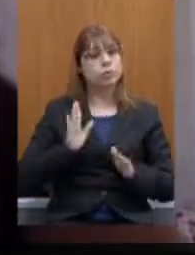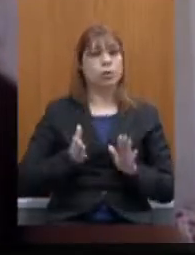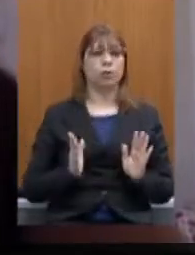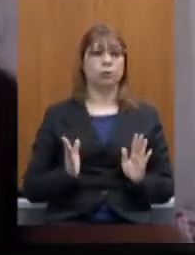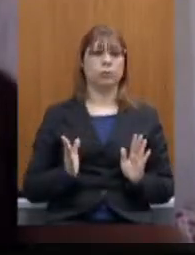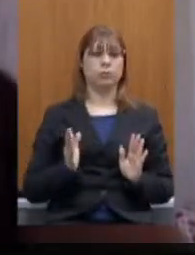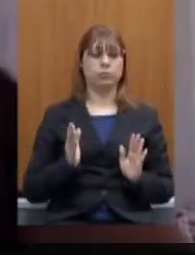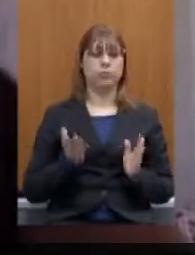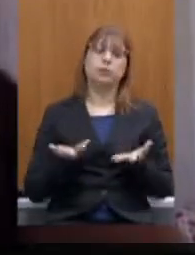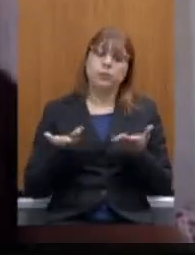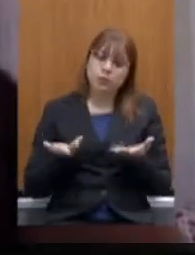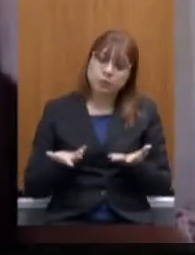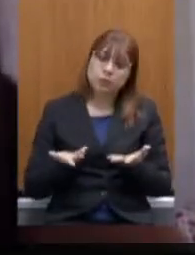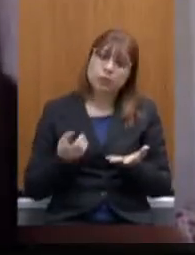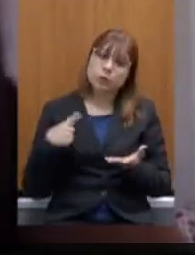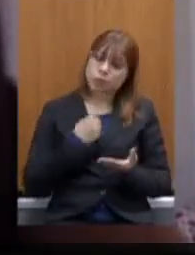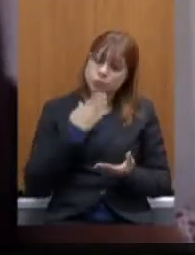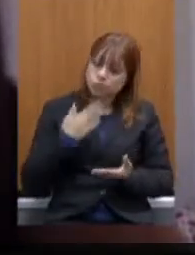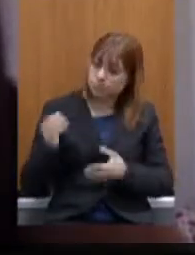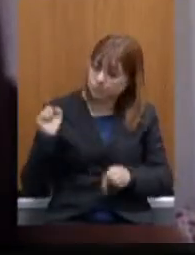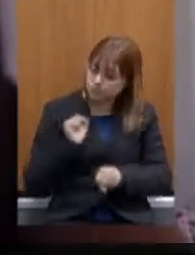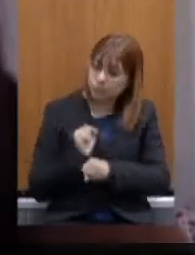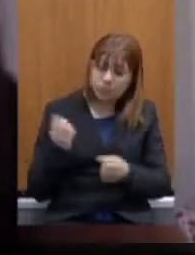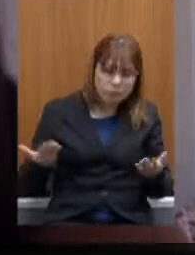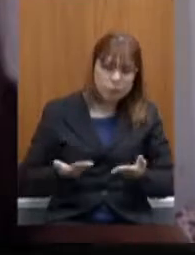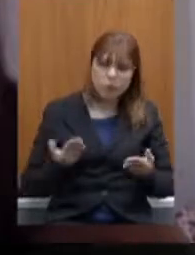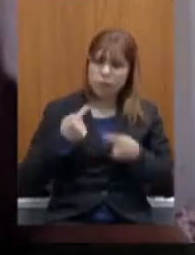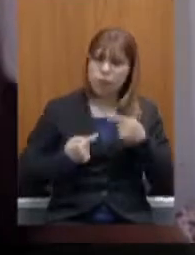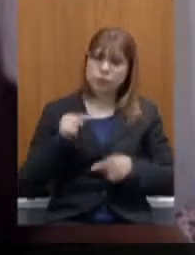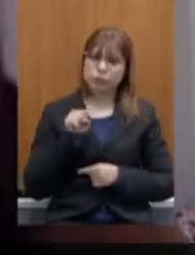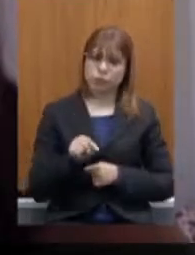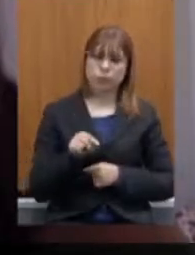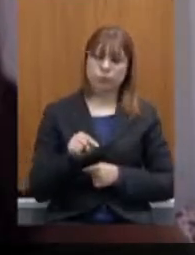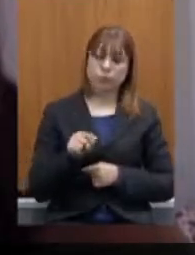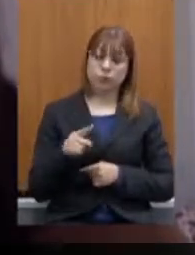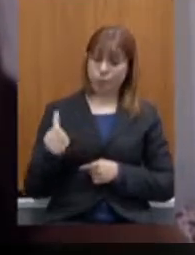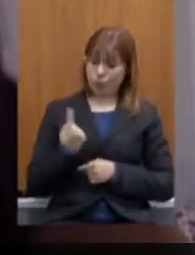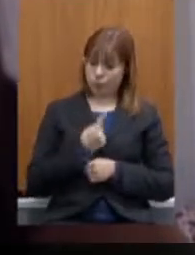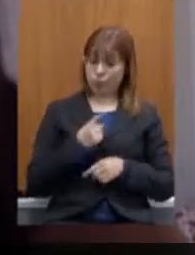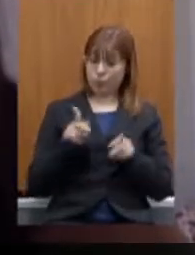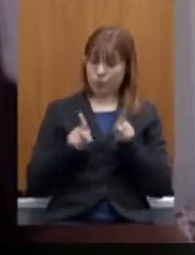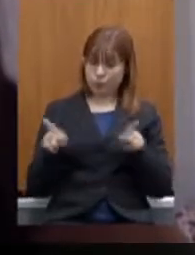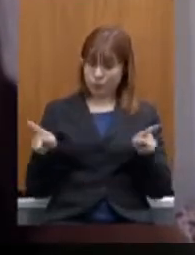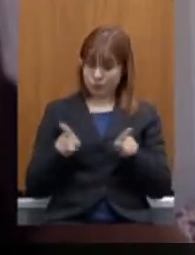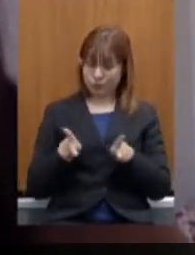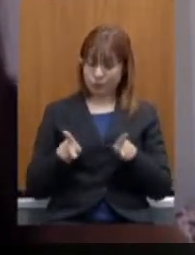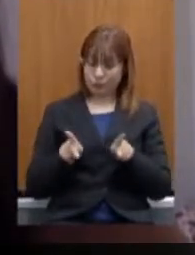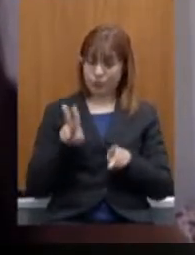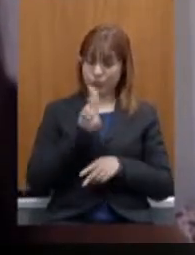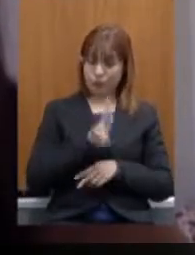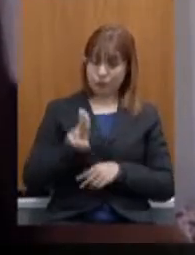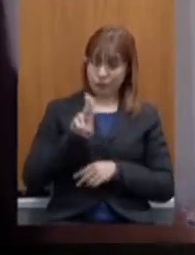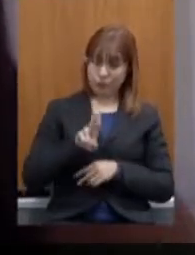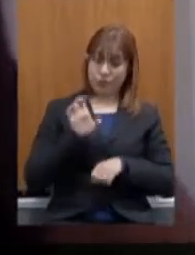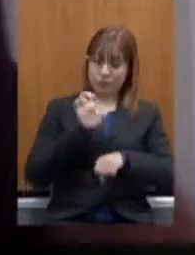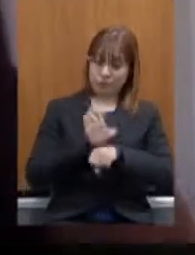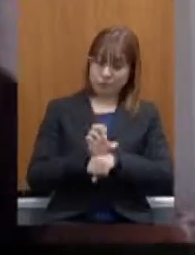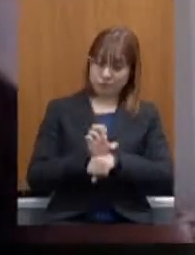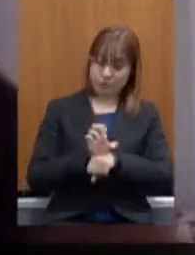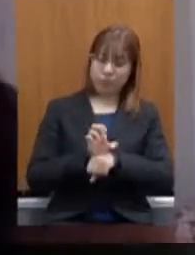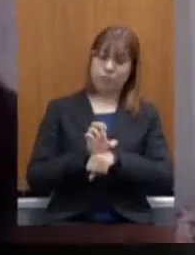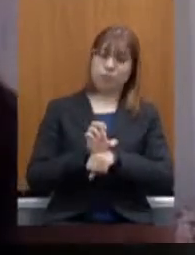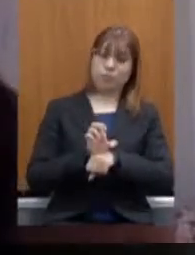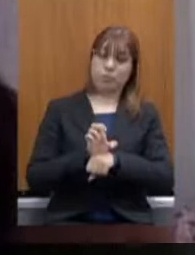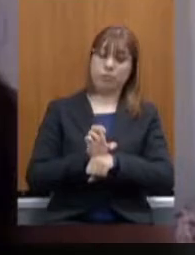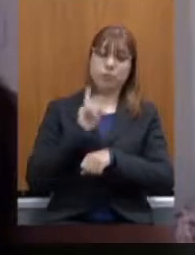paralisação imediata dessa tramitação e para nós docentes das universidades estaduais de minas gerais e aceitou falou pela